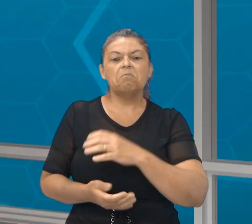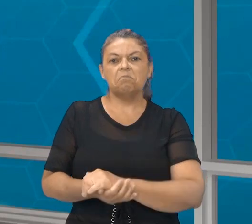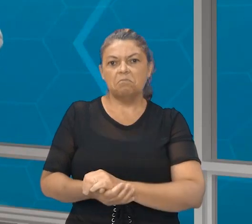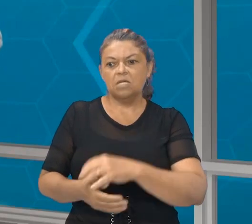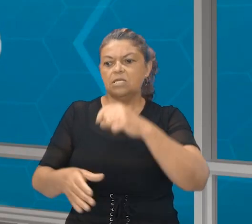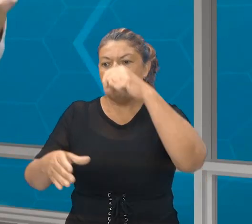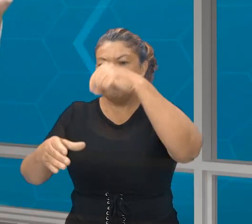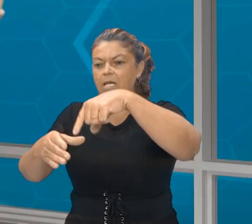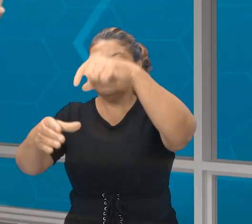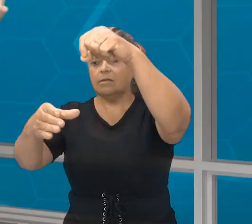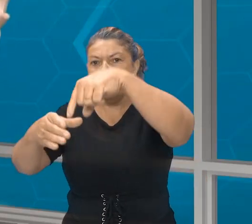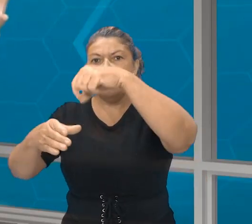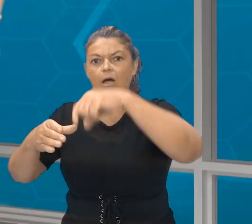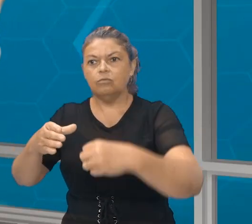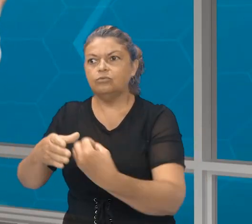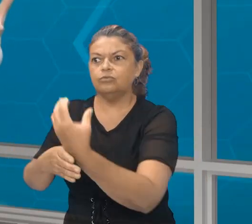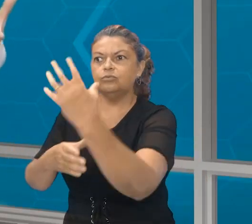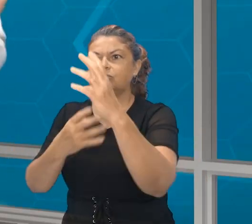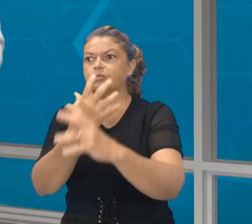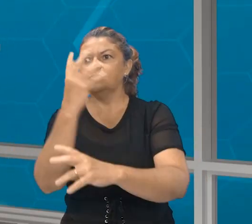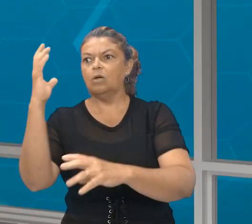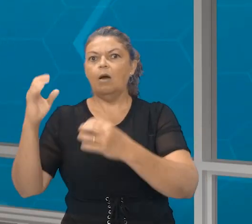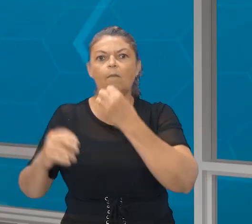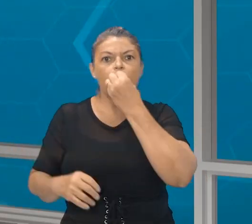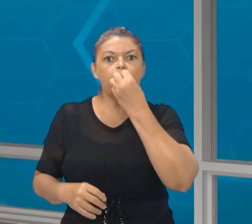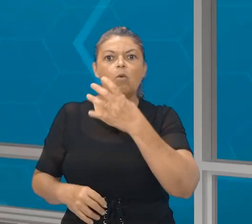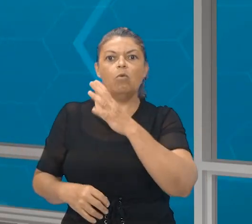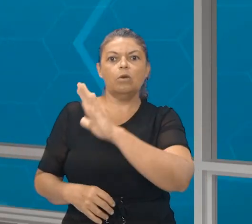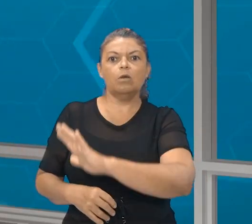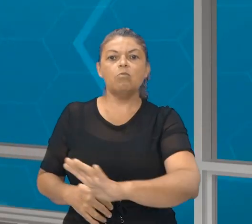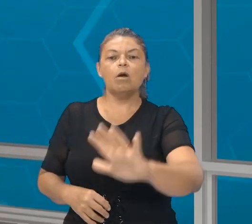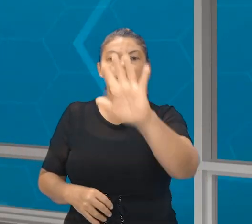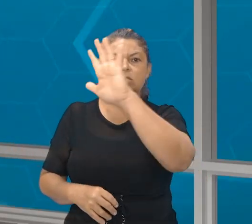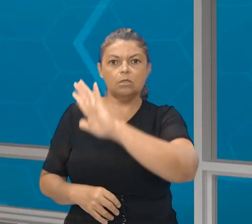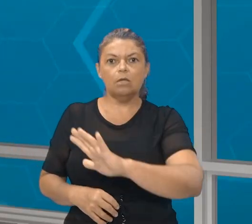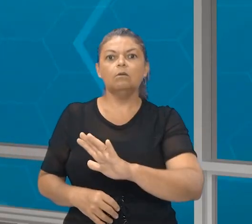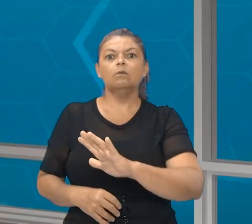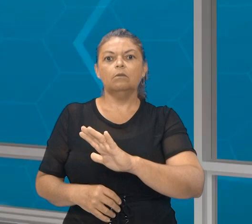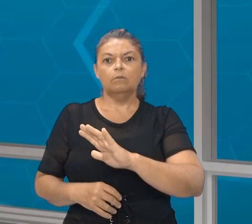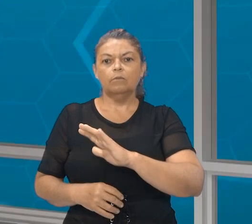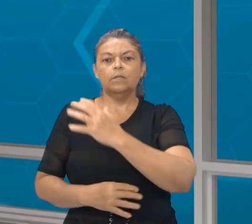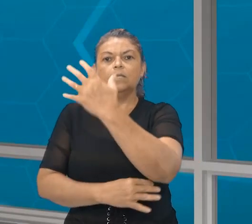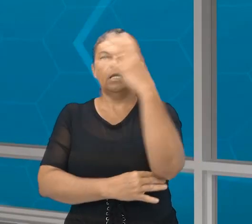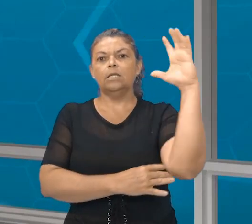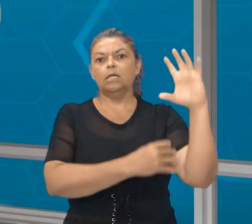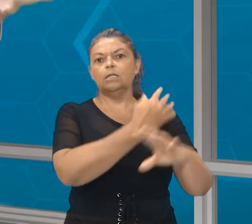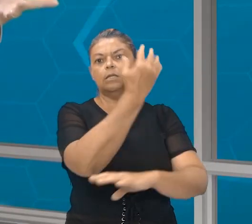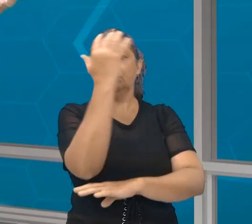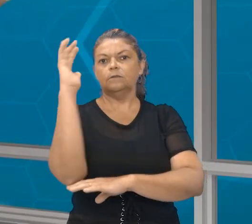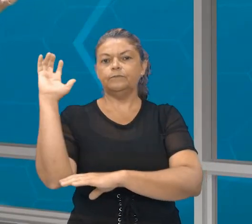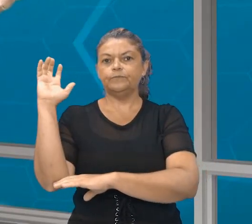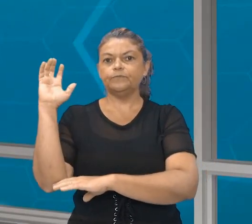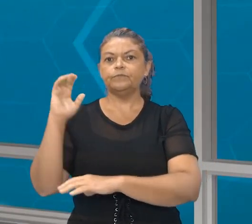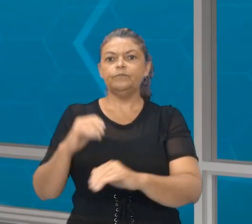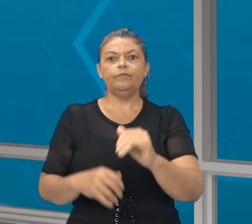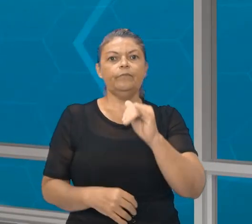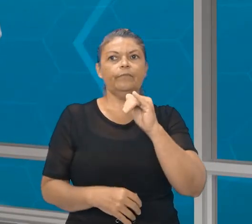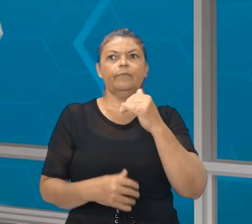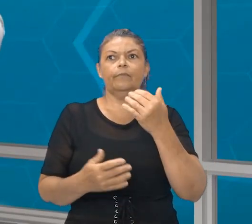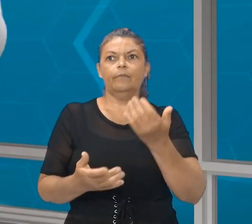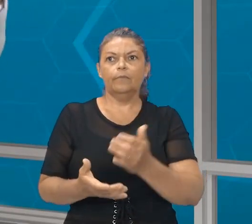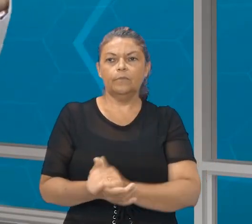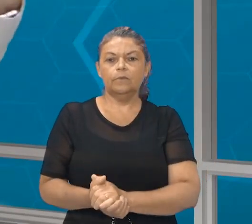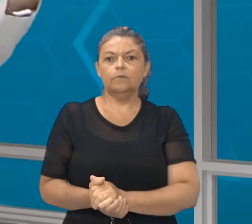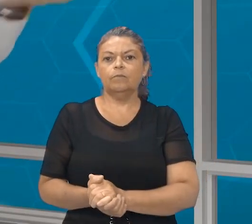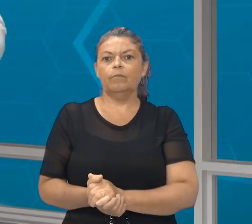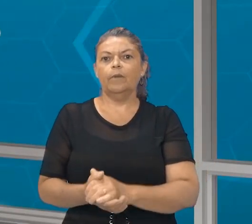uma religião que era voltada aos elementos da natureza. Um grande exemplo aí, o Thor, não é verdade? O